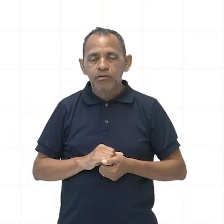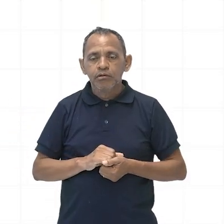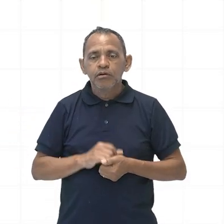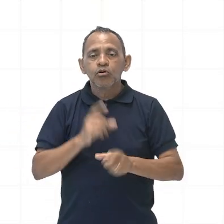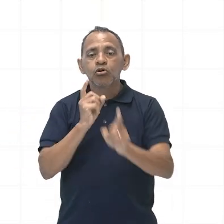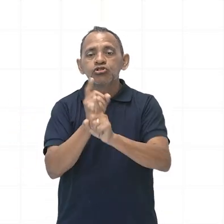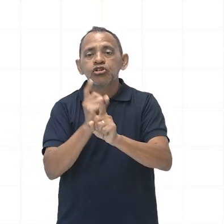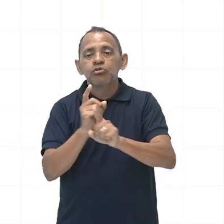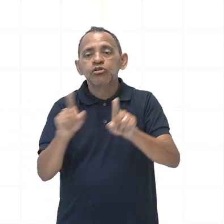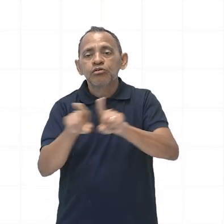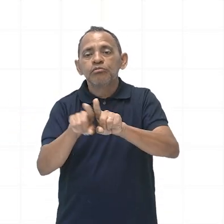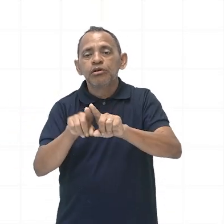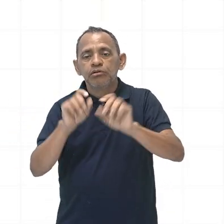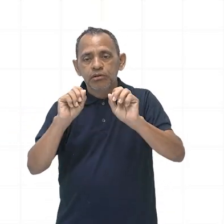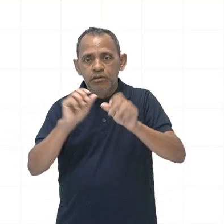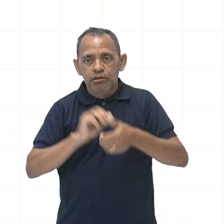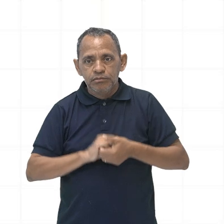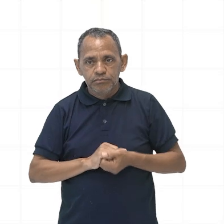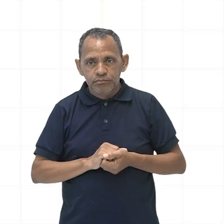que